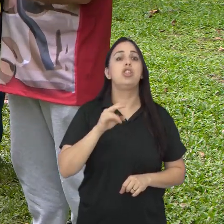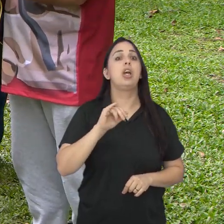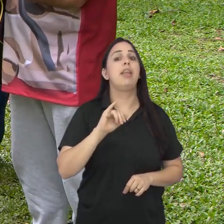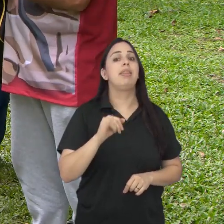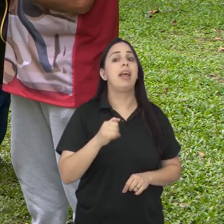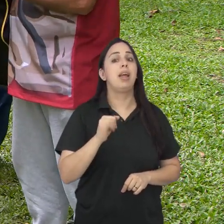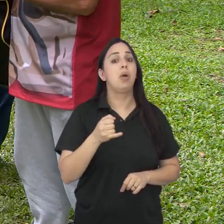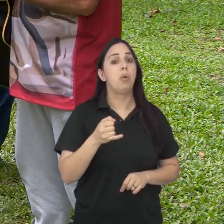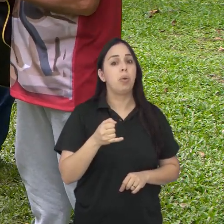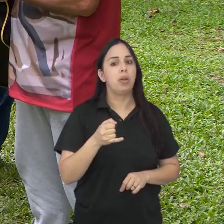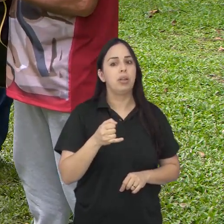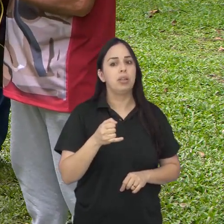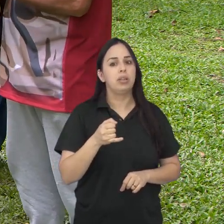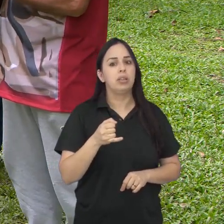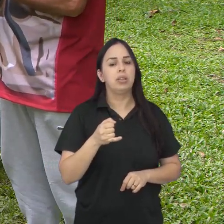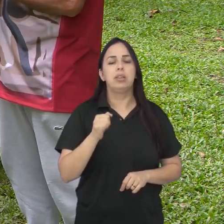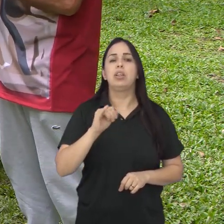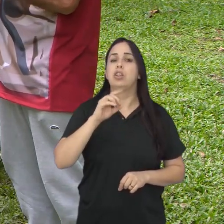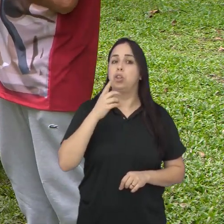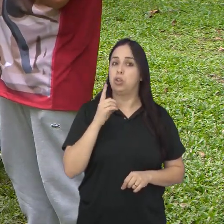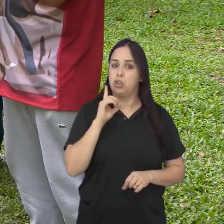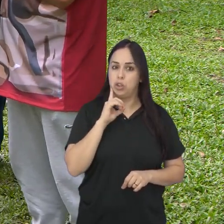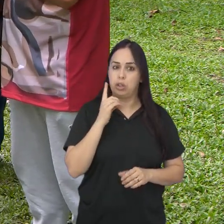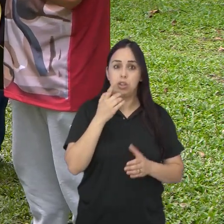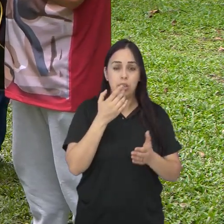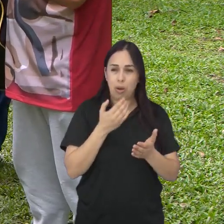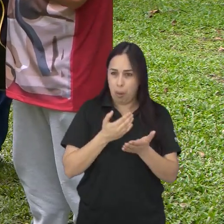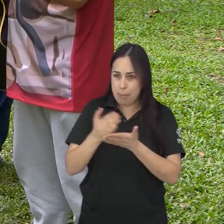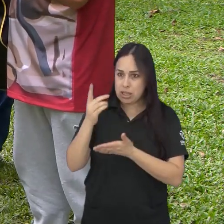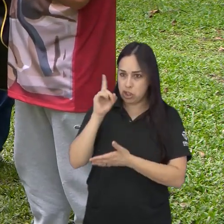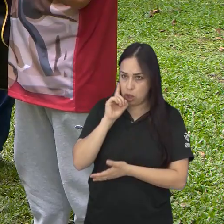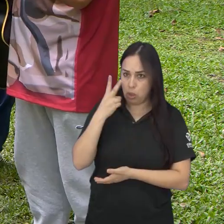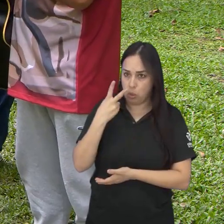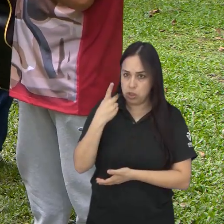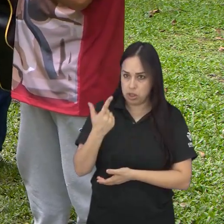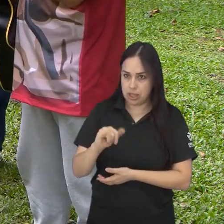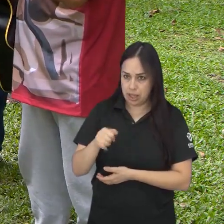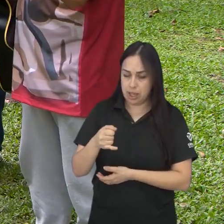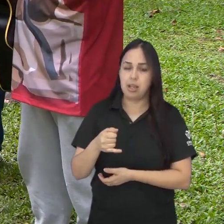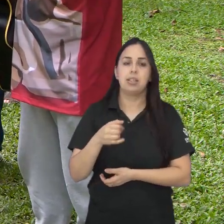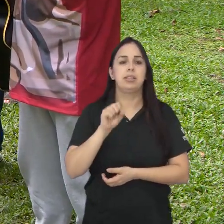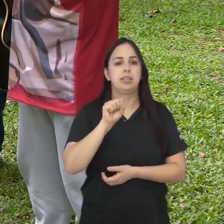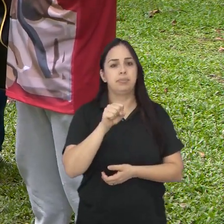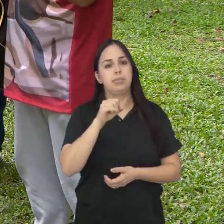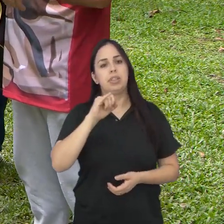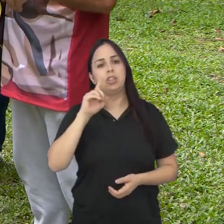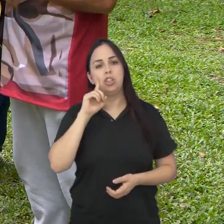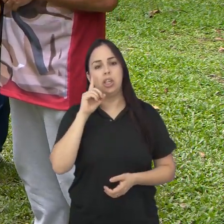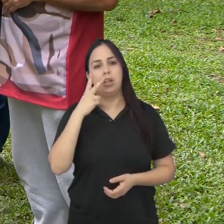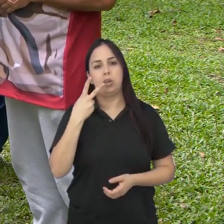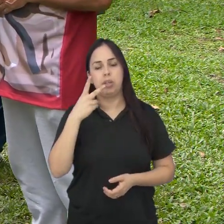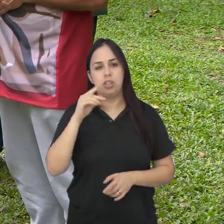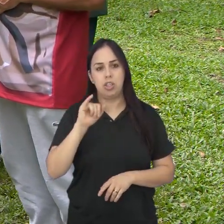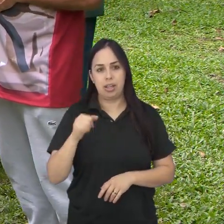de janeiro. Dia 2 de janeiro. Começa dia 2 de janeiro? Dia 2 de janeiro vai até o dia